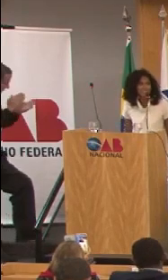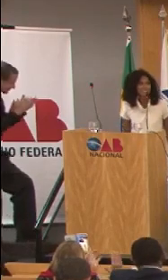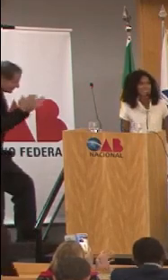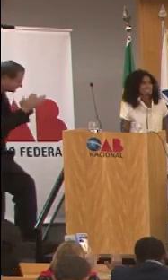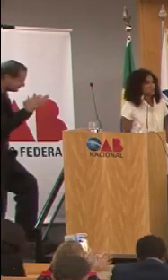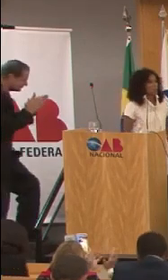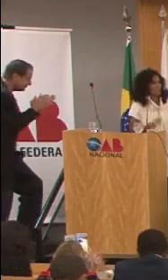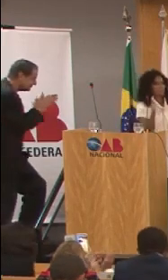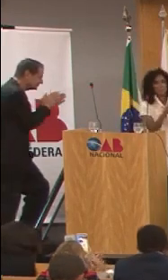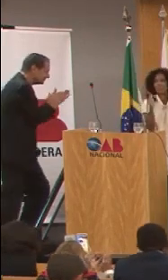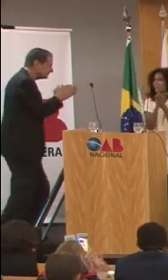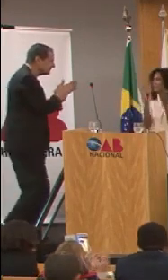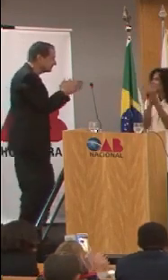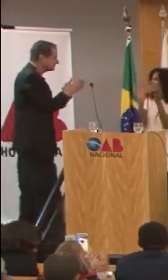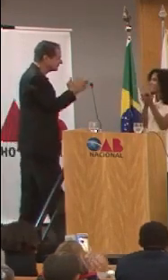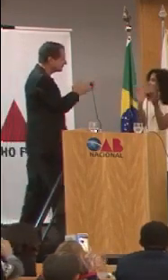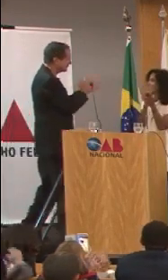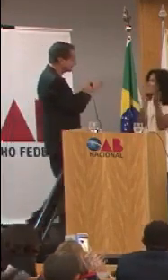obrigada.